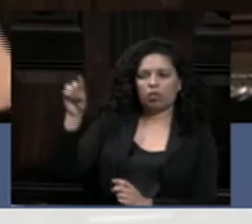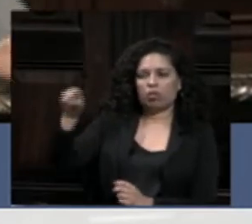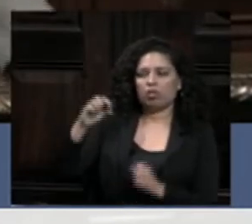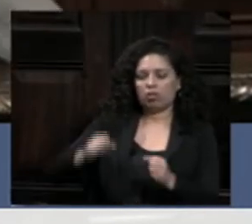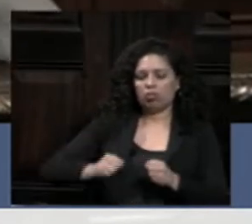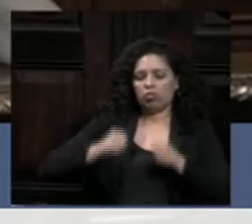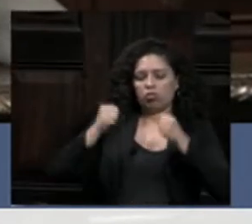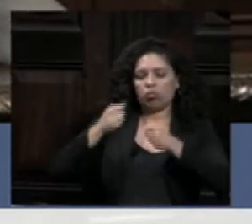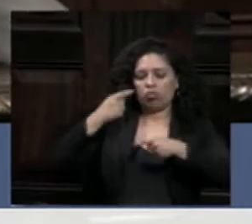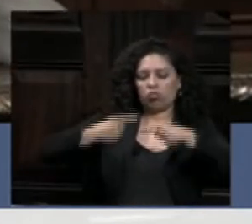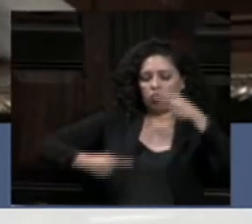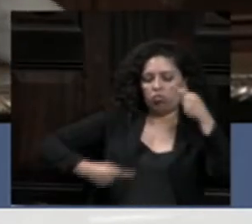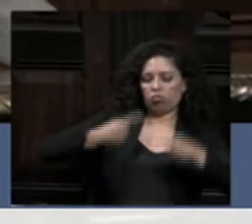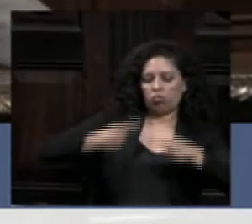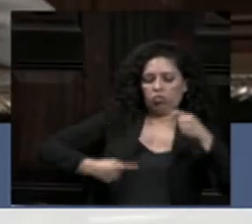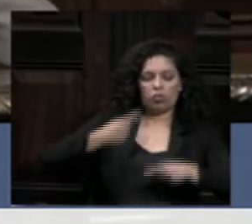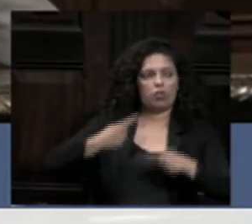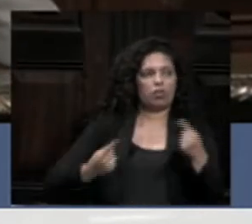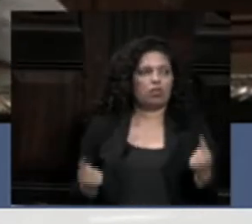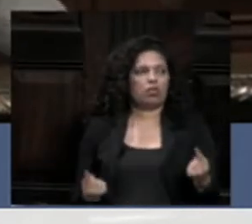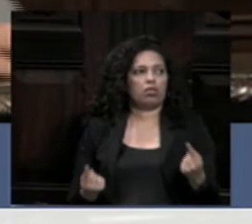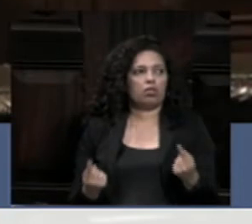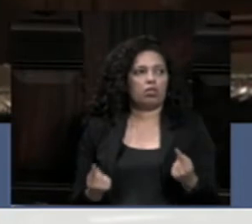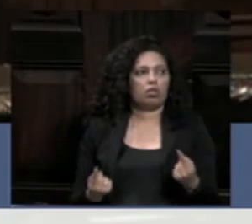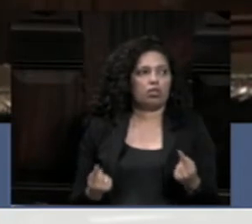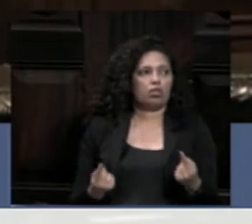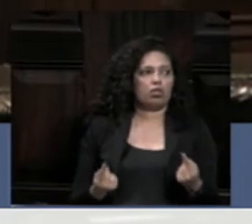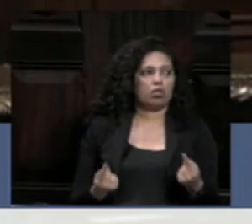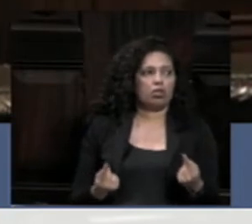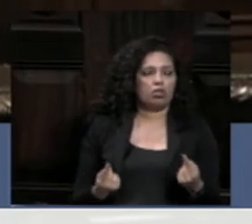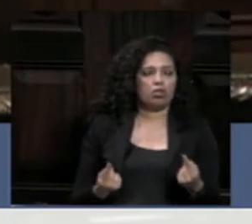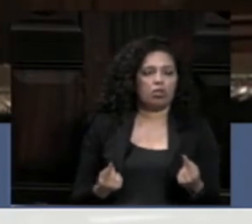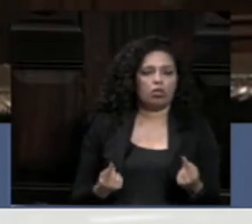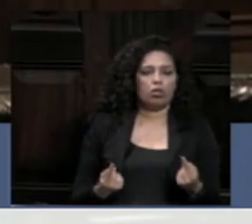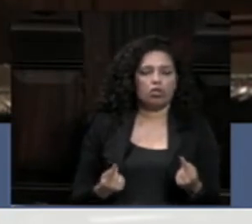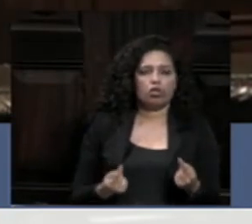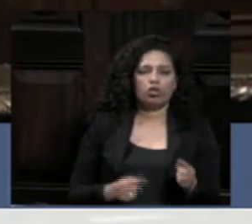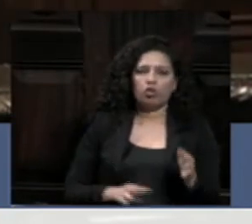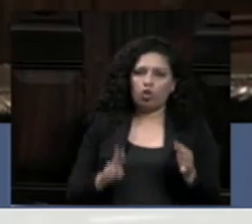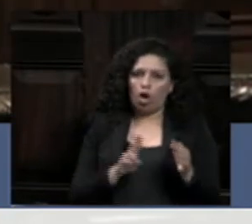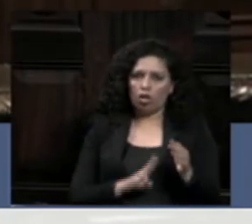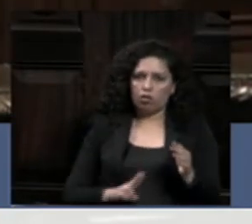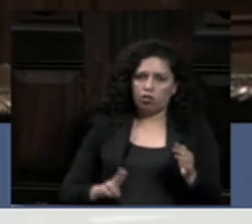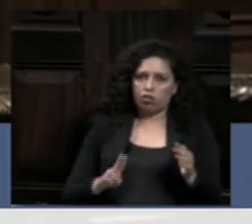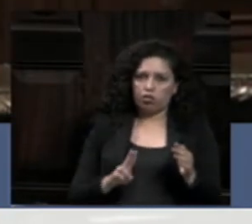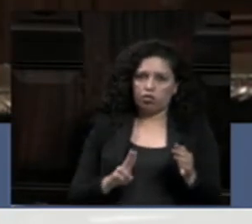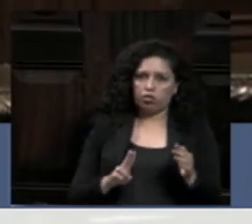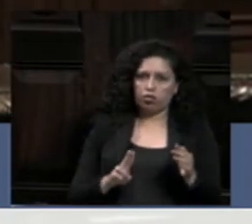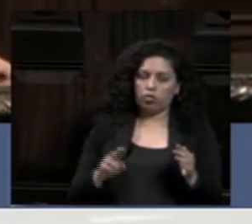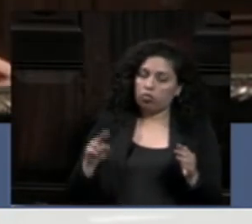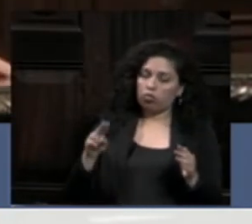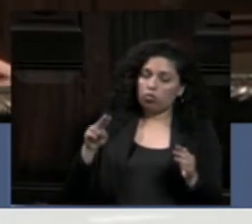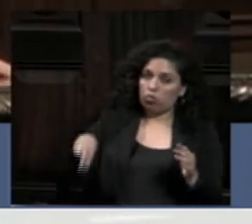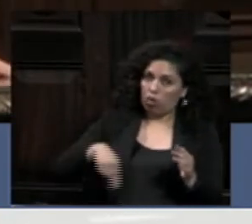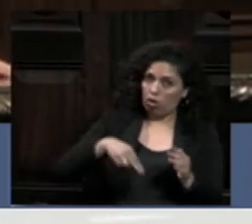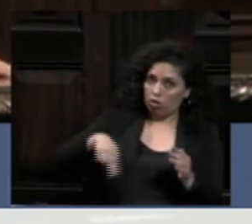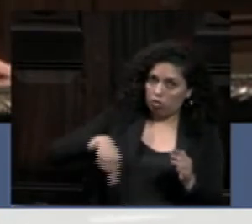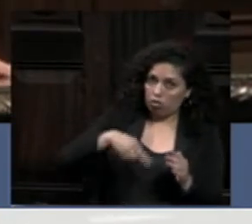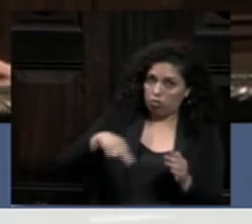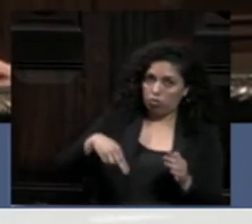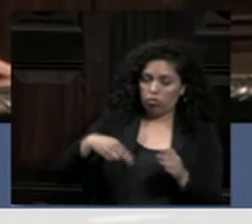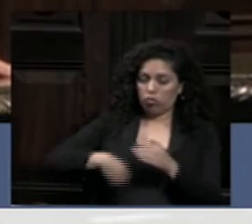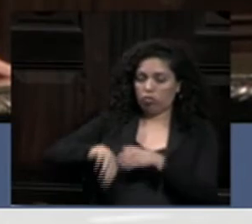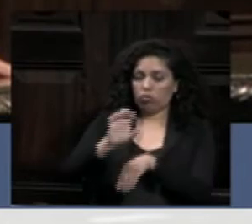ela. Na última seca da região norte e noroeste do estado, nós realizamos uma audiência pública no município